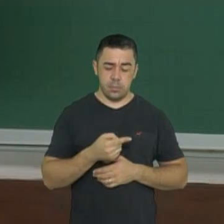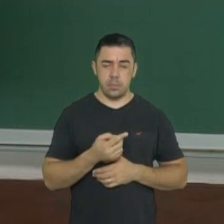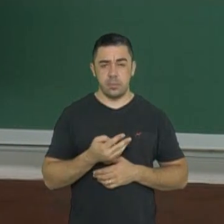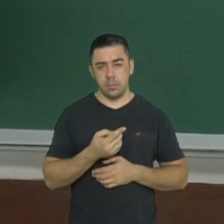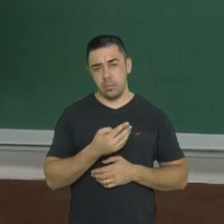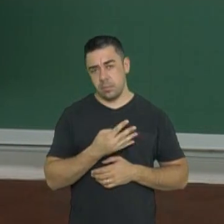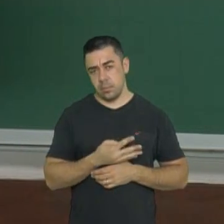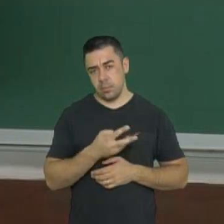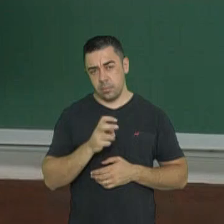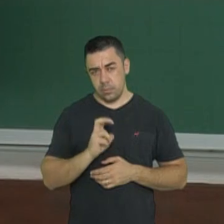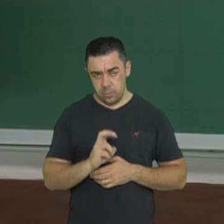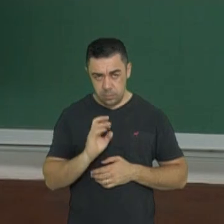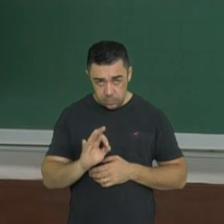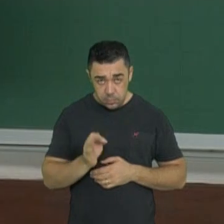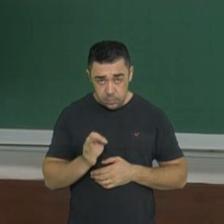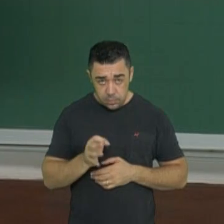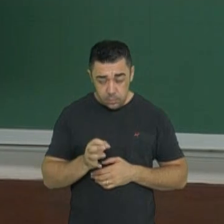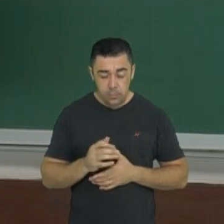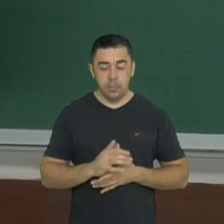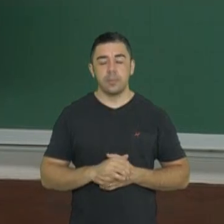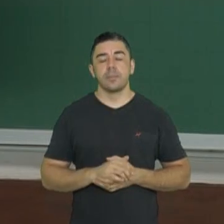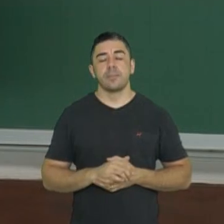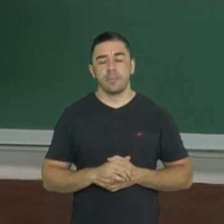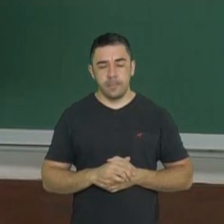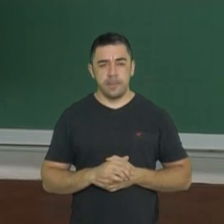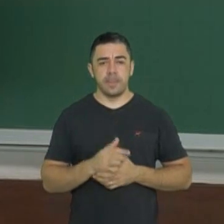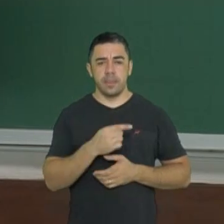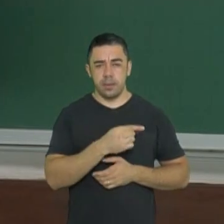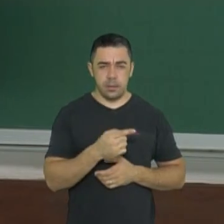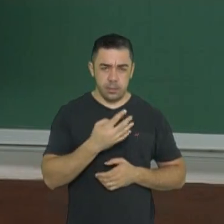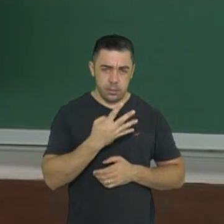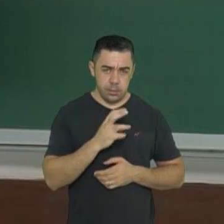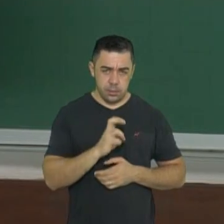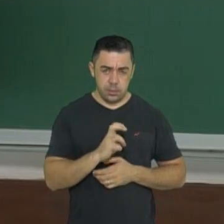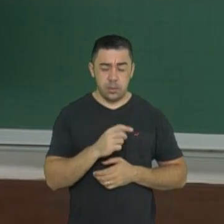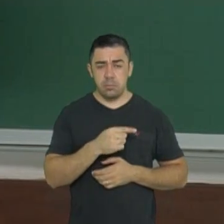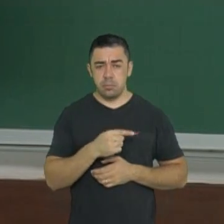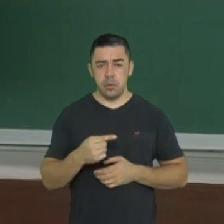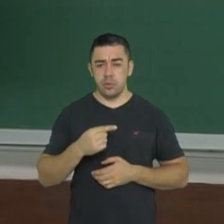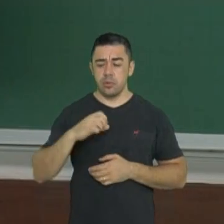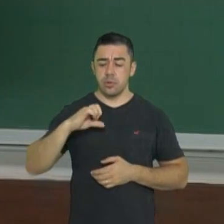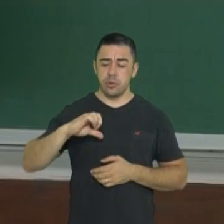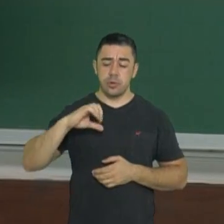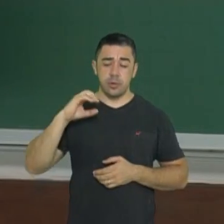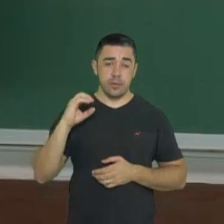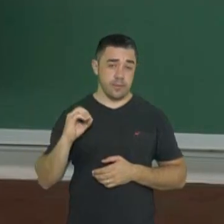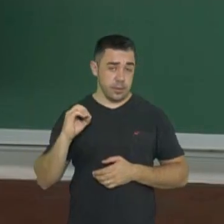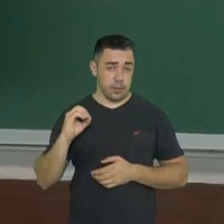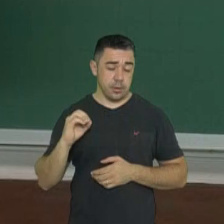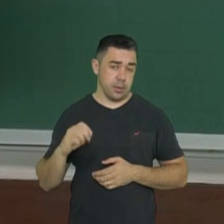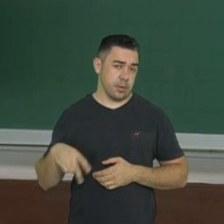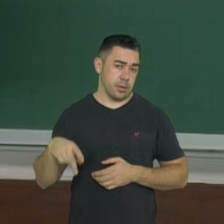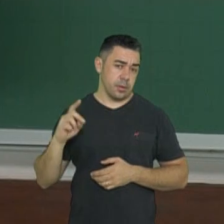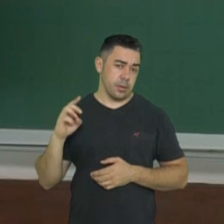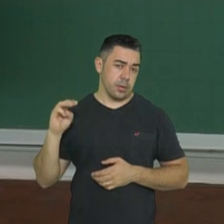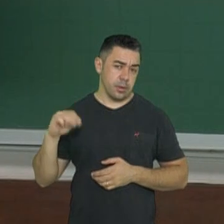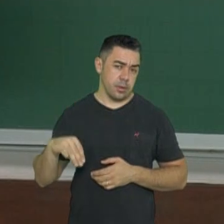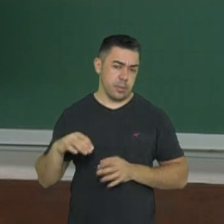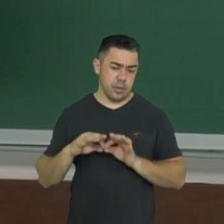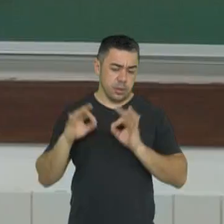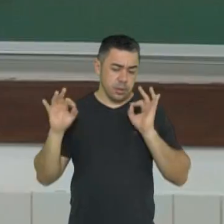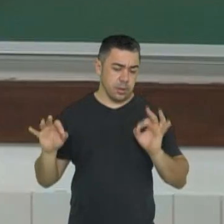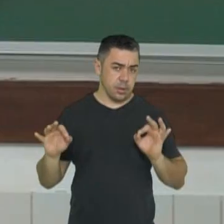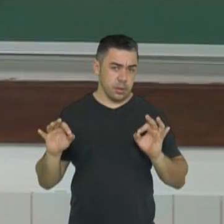costurar o valor seria - 45 - 90 km por hora que estranho distância negativa